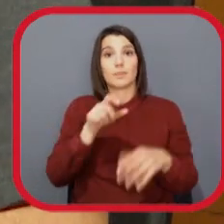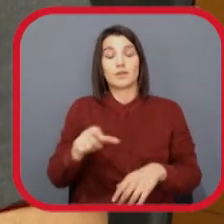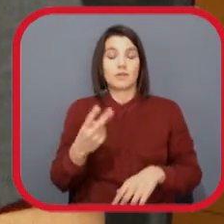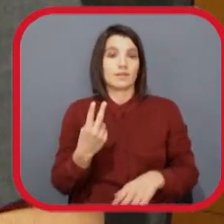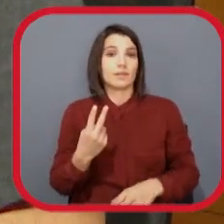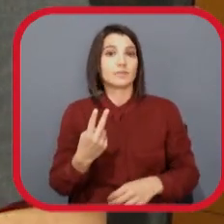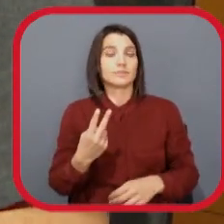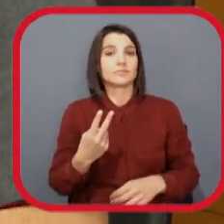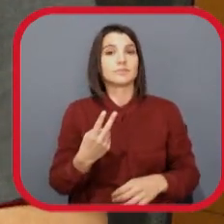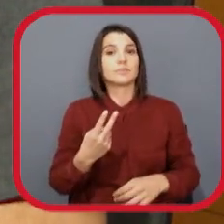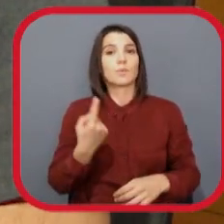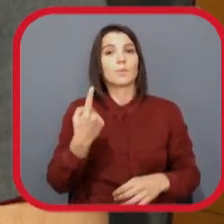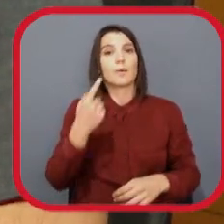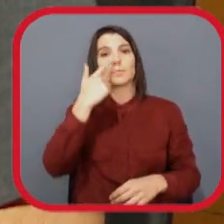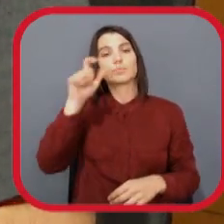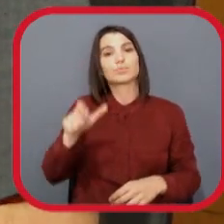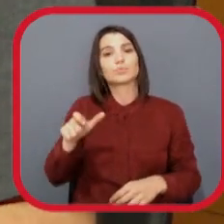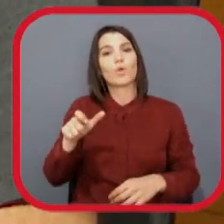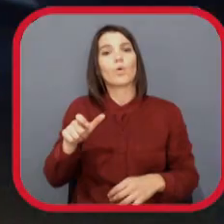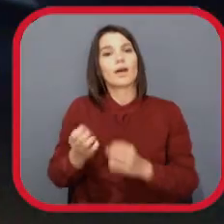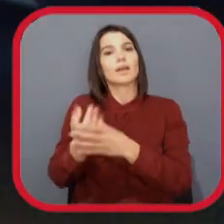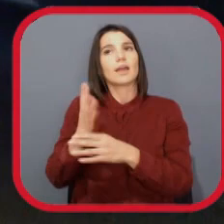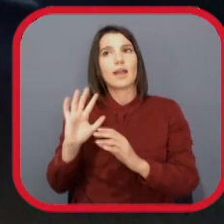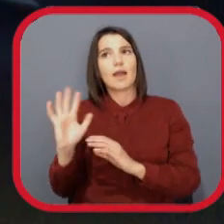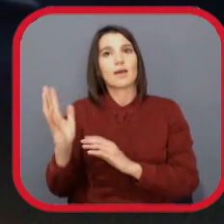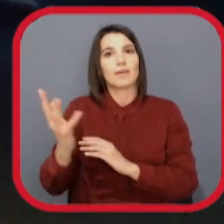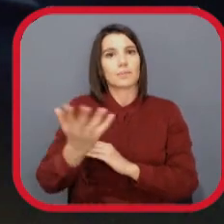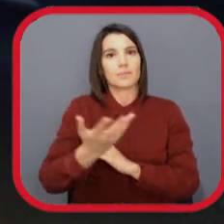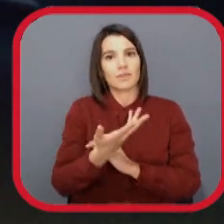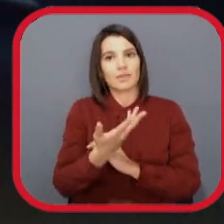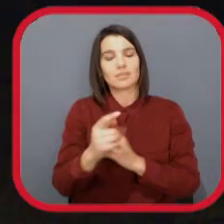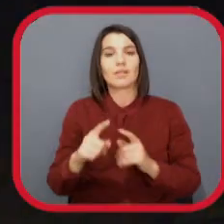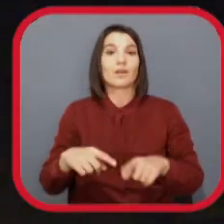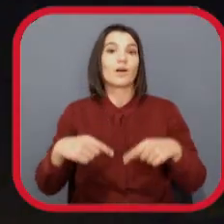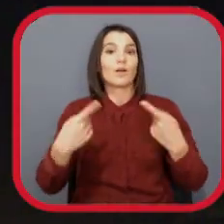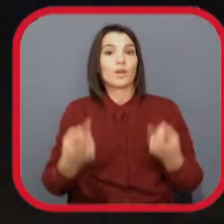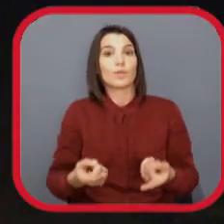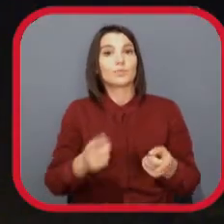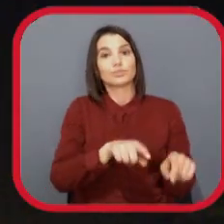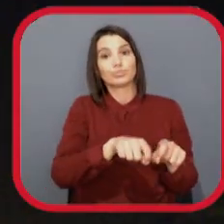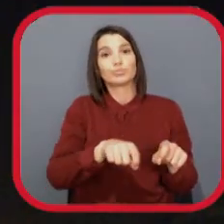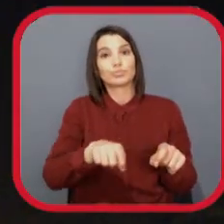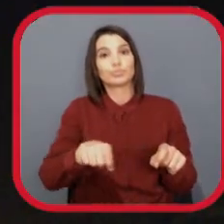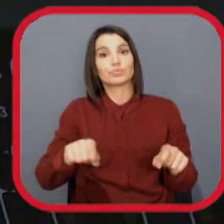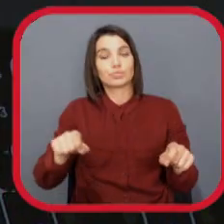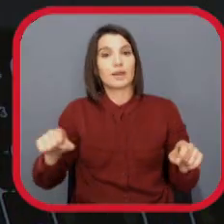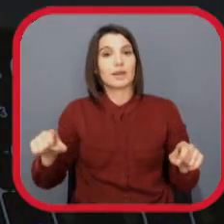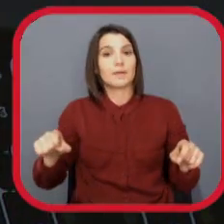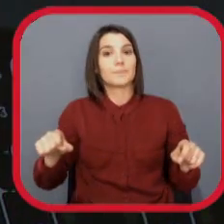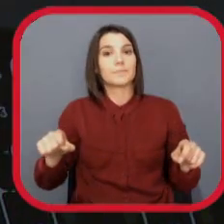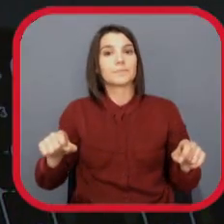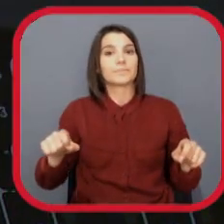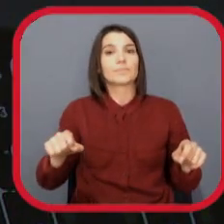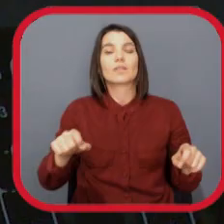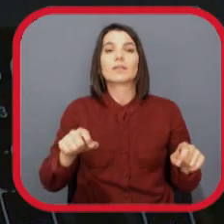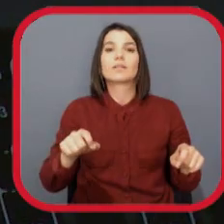2, há uma pessoa que está a fazer os ambientes e depois, durante esse processo,